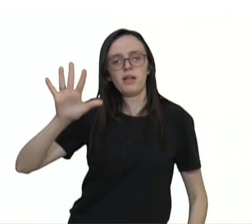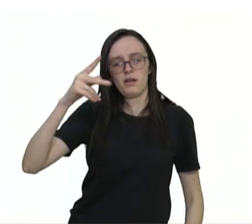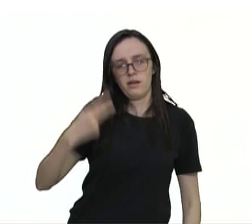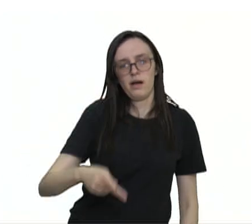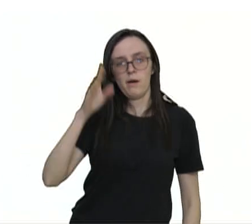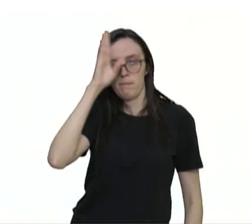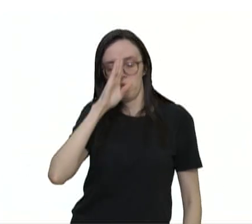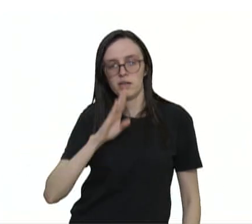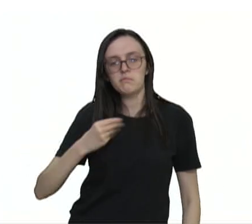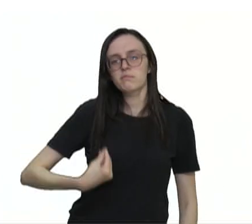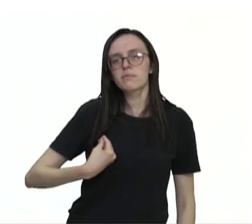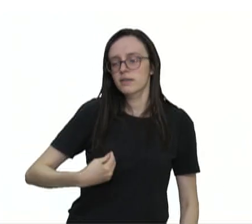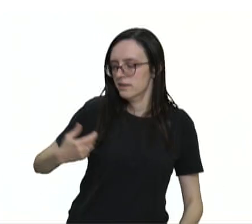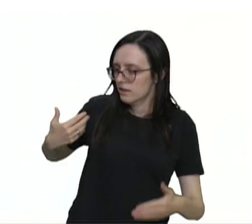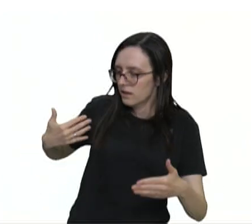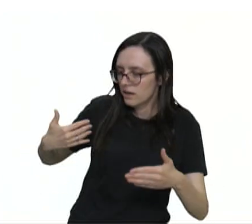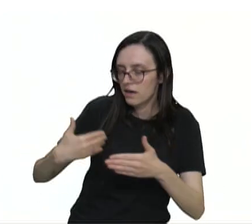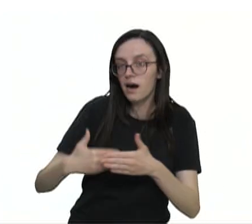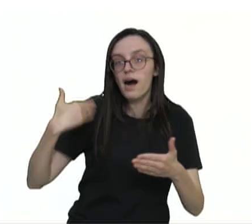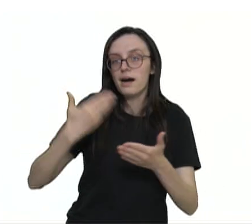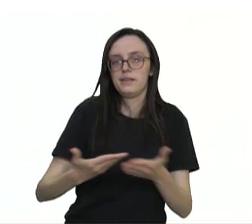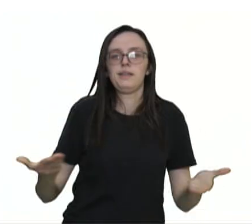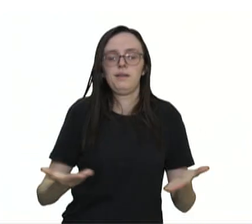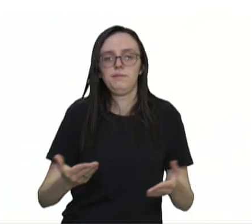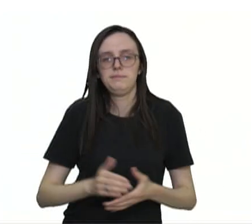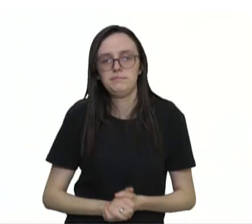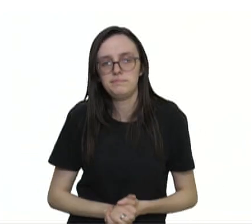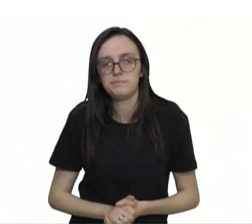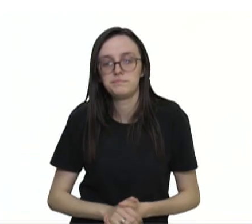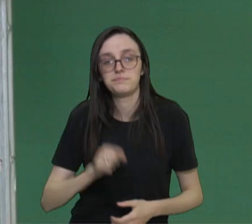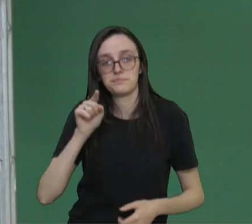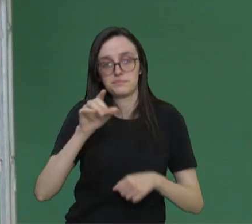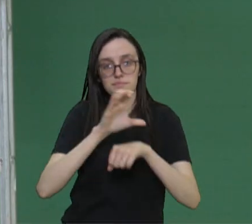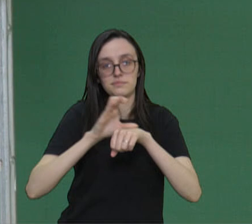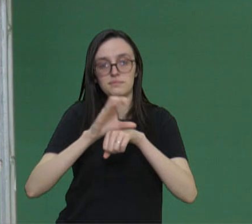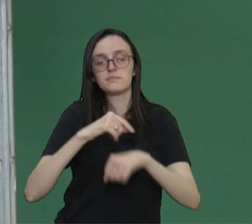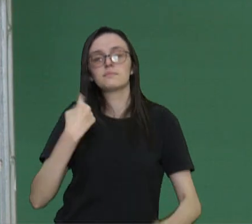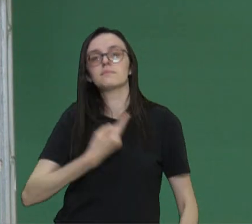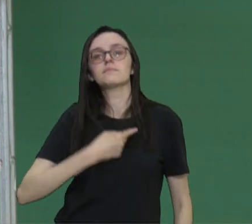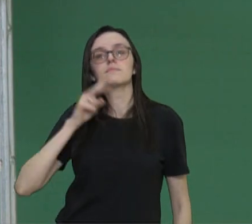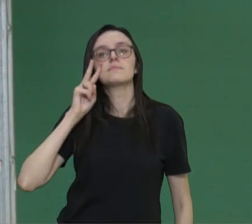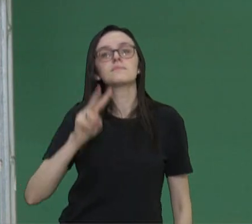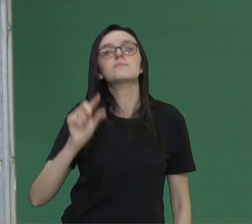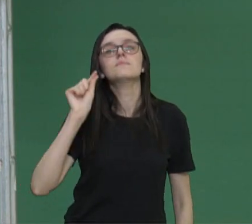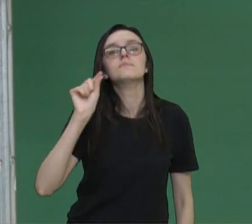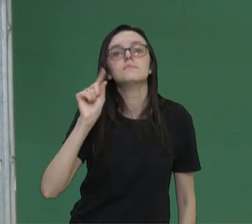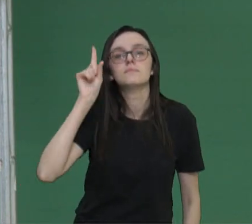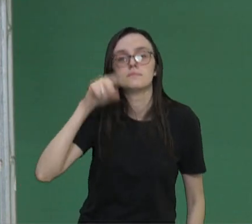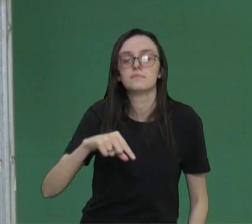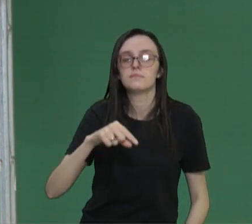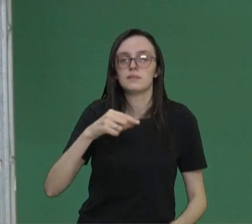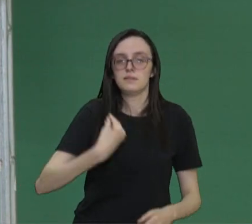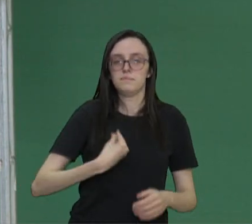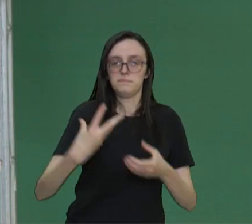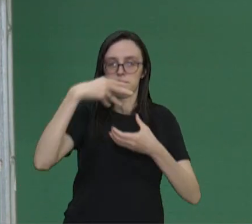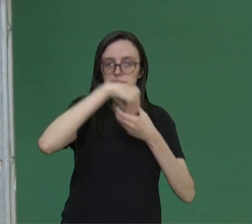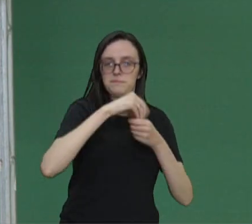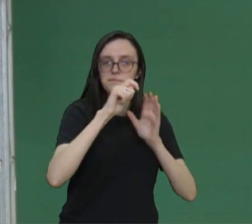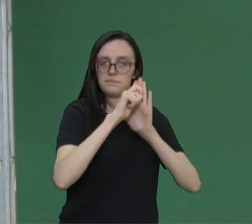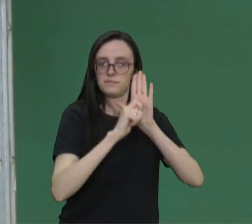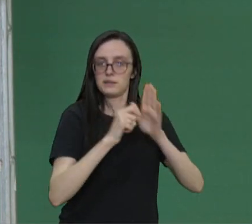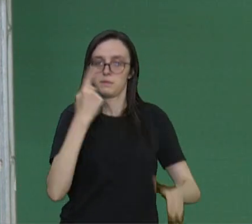Brasil, vigente até hoje, né? Essa Constituição, nós vimos que ela, lá no seu artigo 1º, diz que o